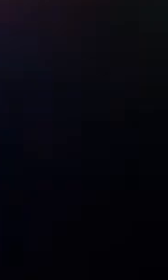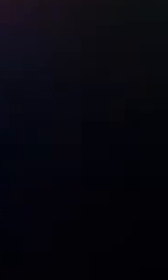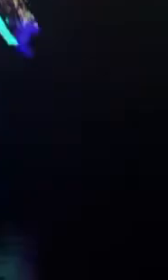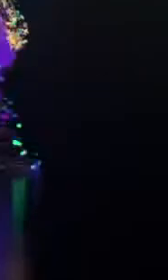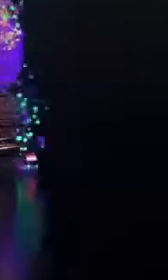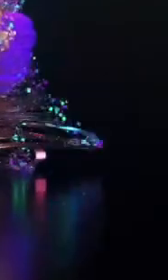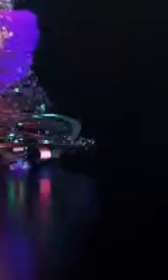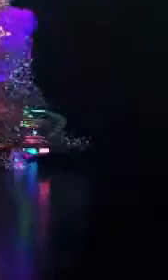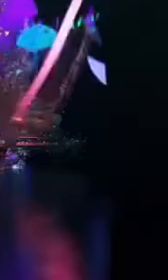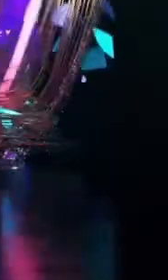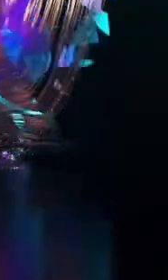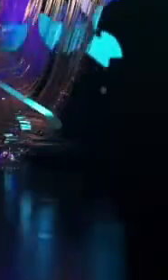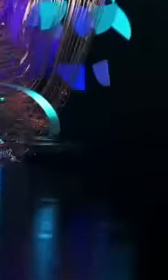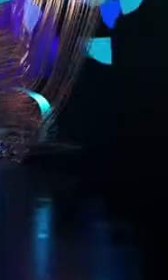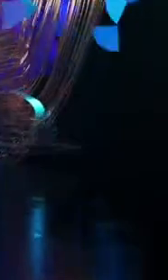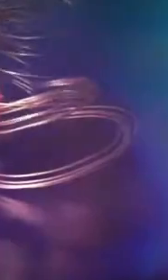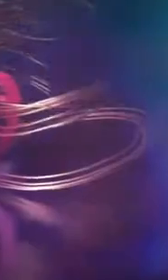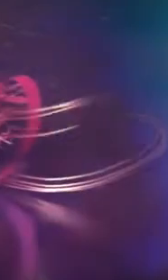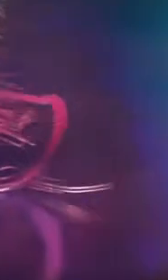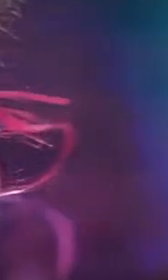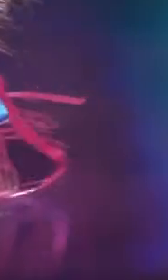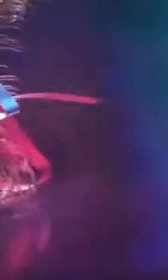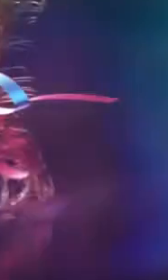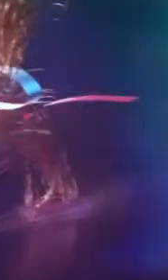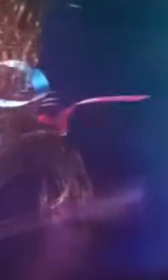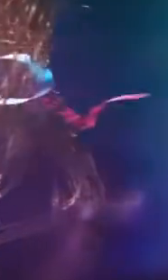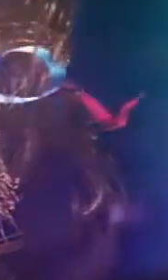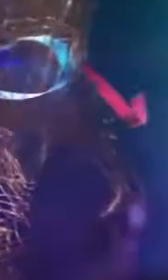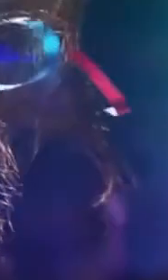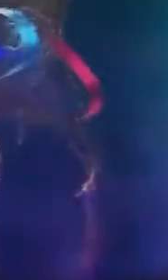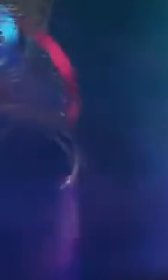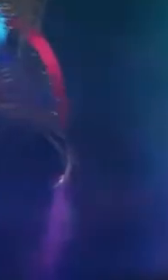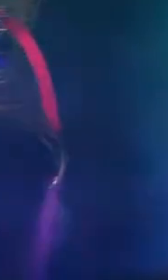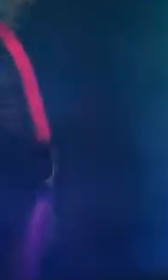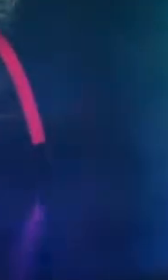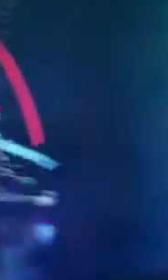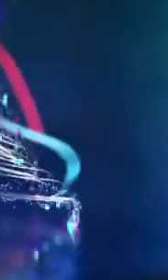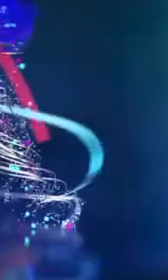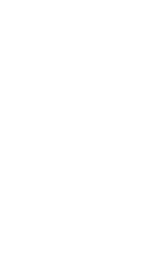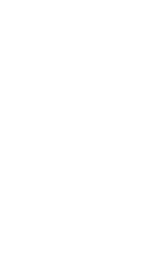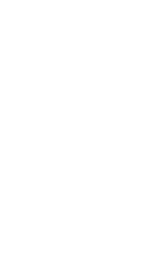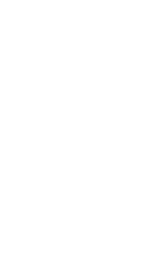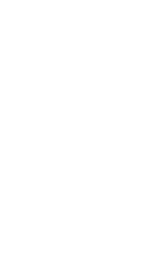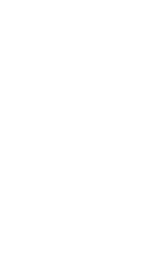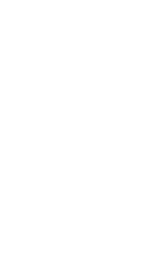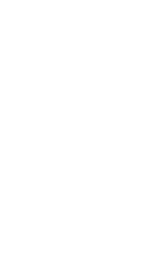presente. 29º Festival Mix Brasil. Cultura da diversidade, presente.